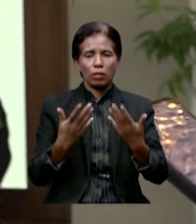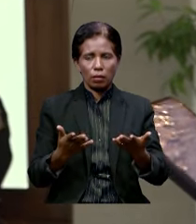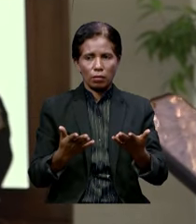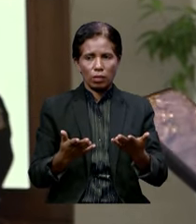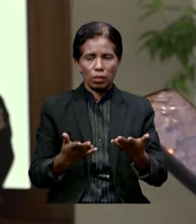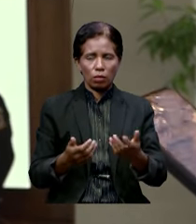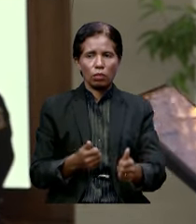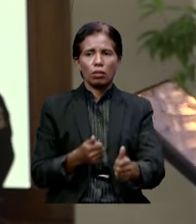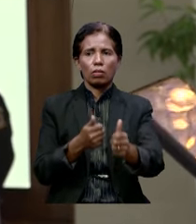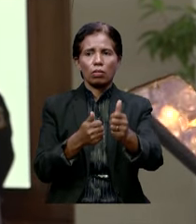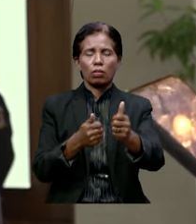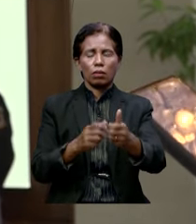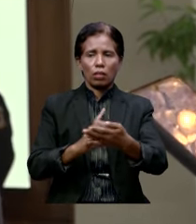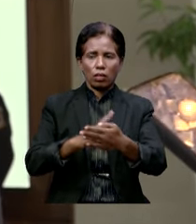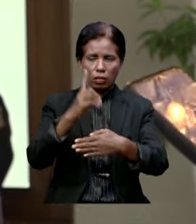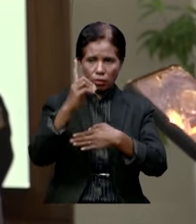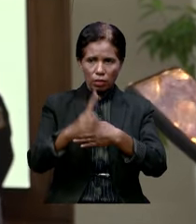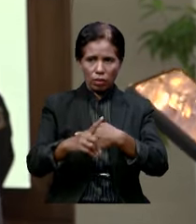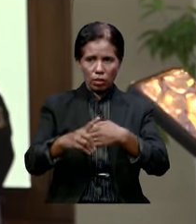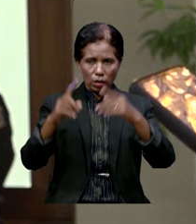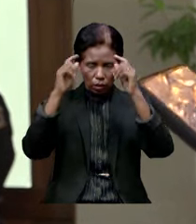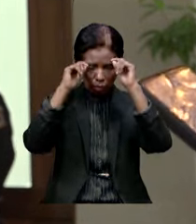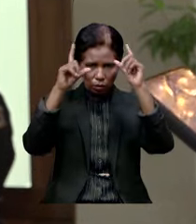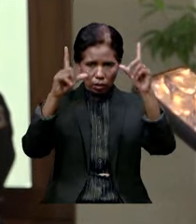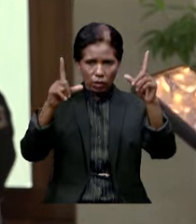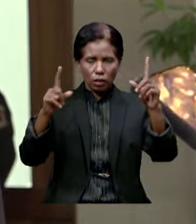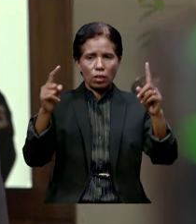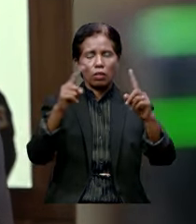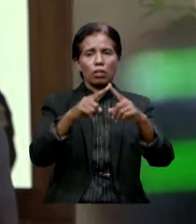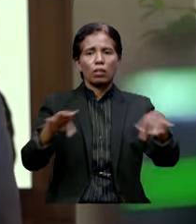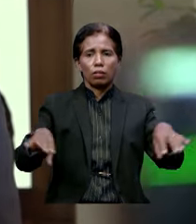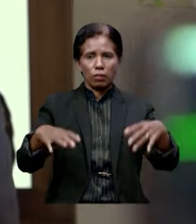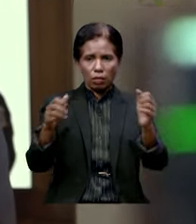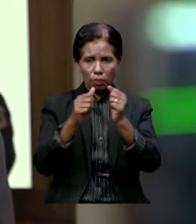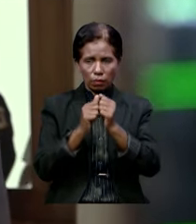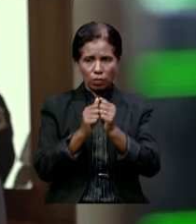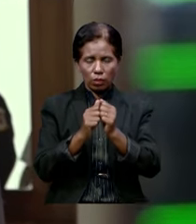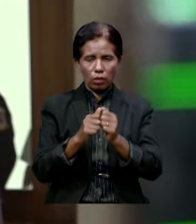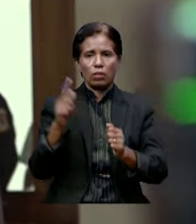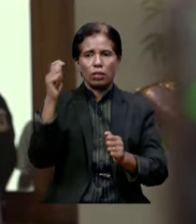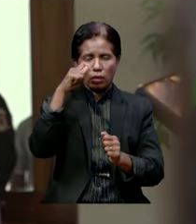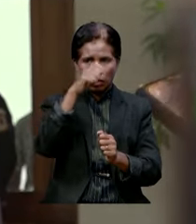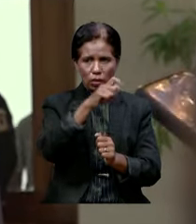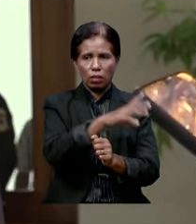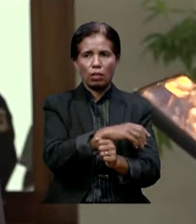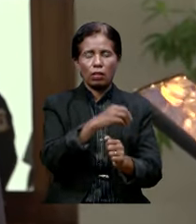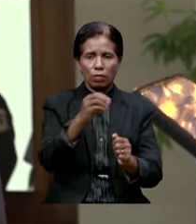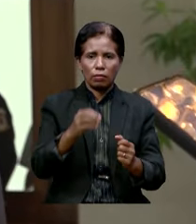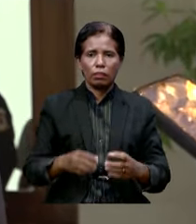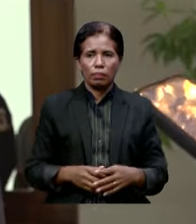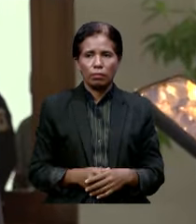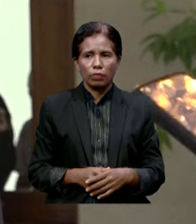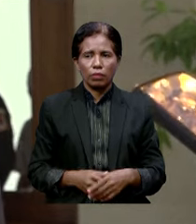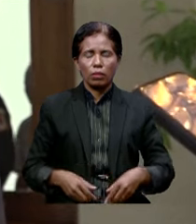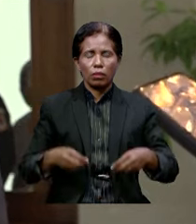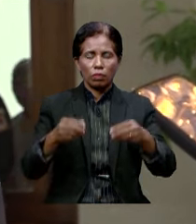cumpre desenvolvimento Timor-Leste na linha, ou cooperação com a Tailândia, e foca